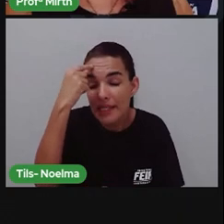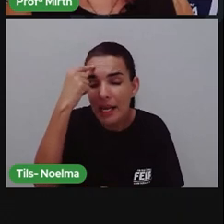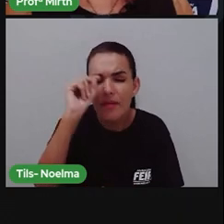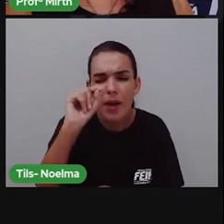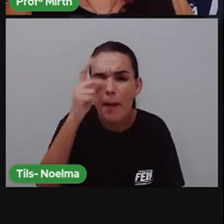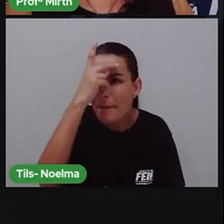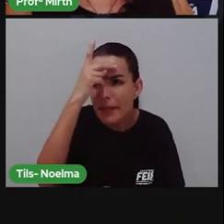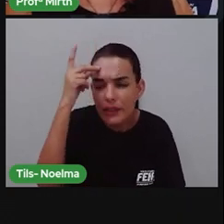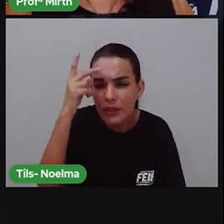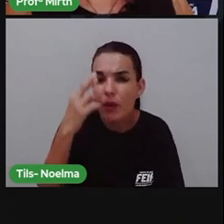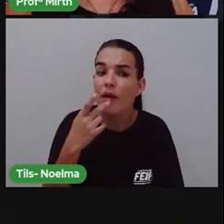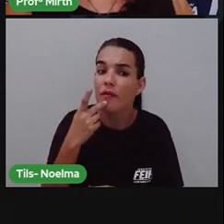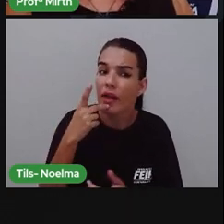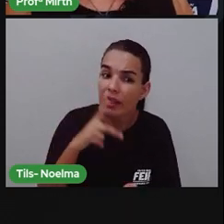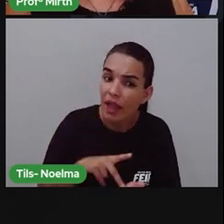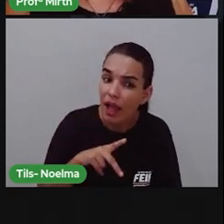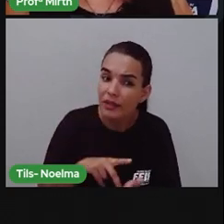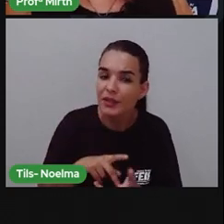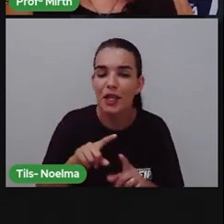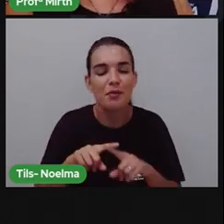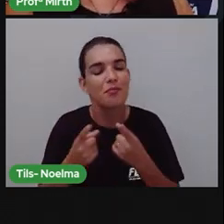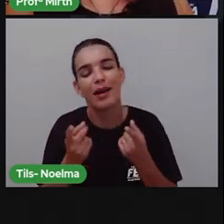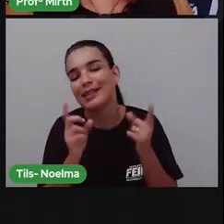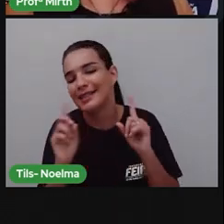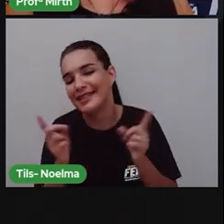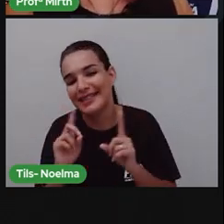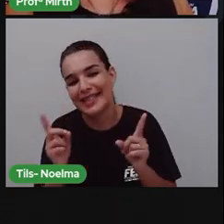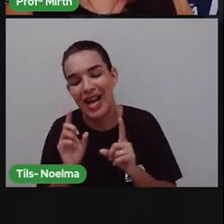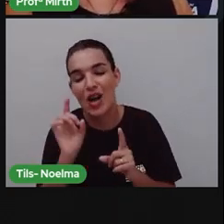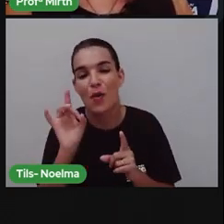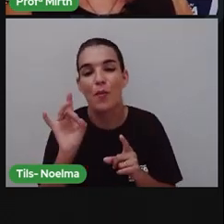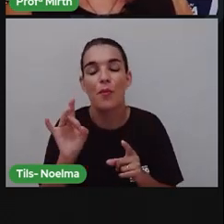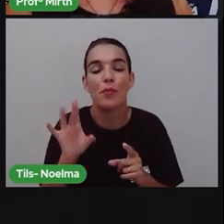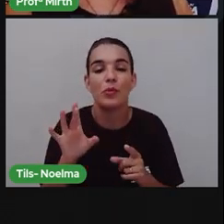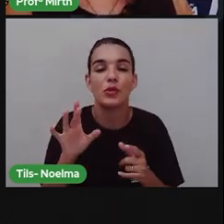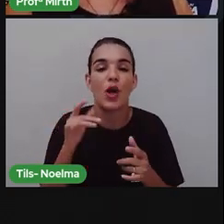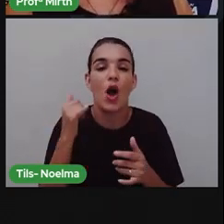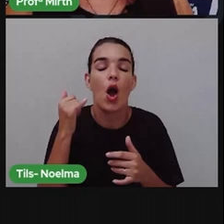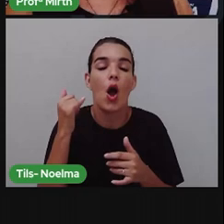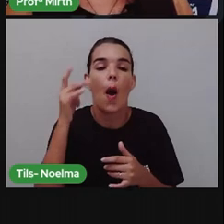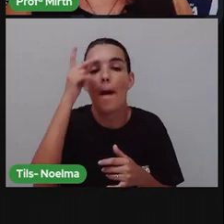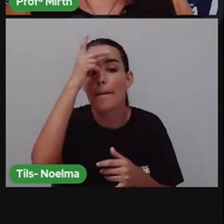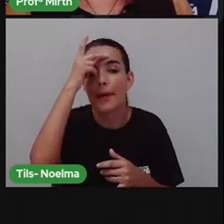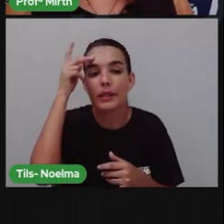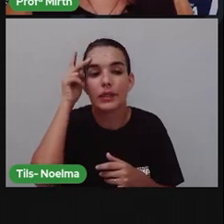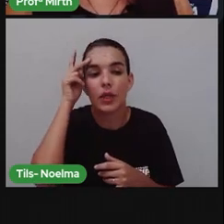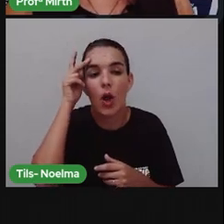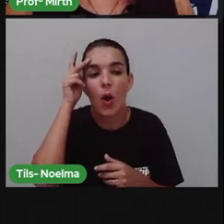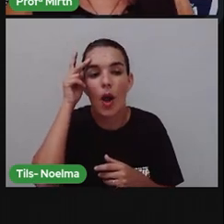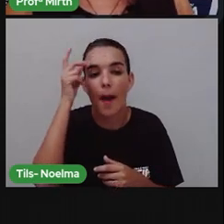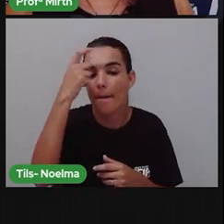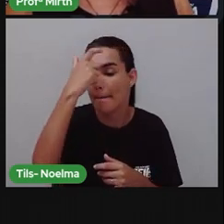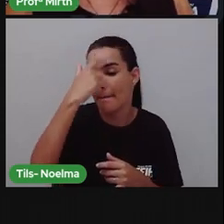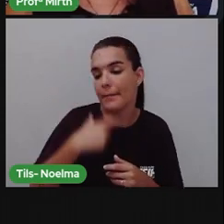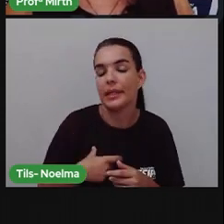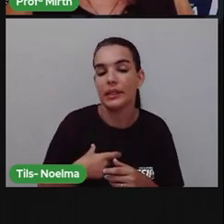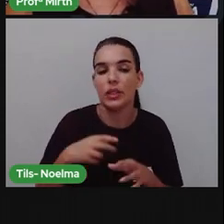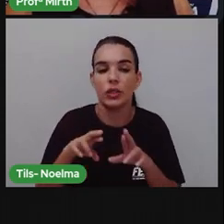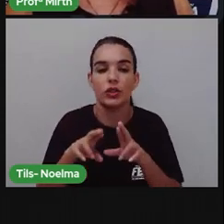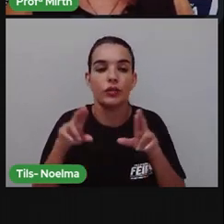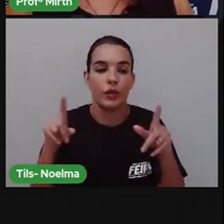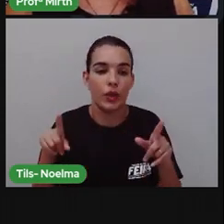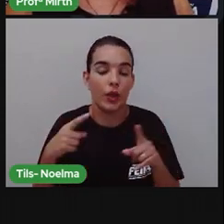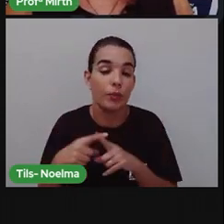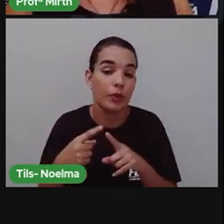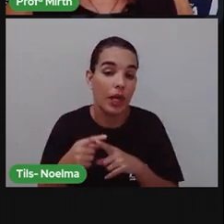né? Então, teria a biografia dele. ela, na ausência dessa biografia, né, Que, de certa forma, a própria